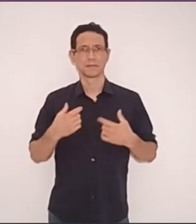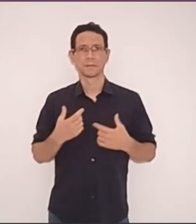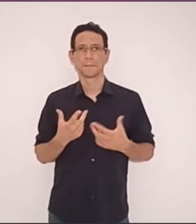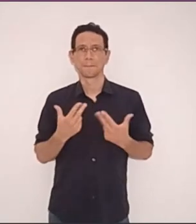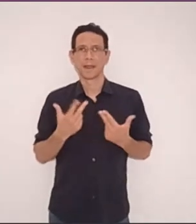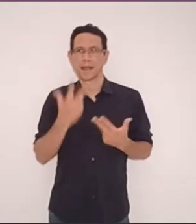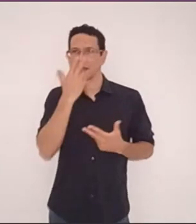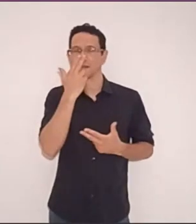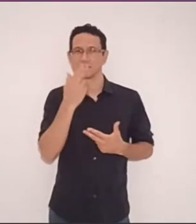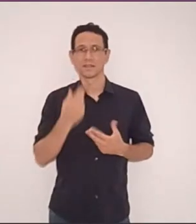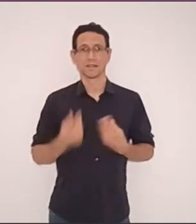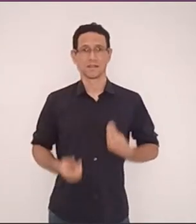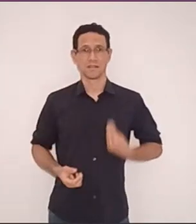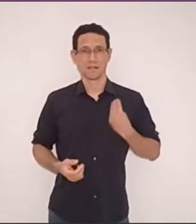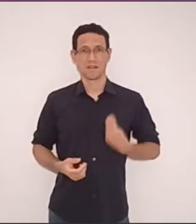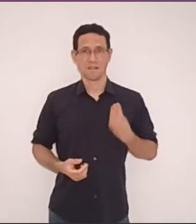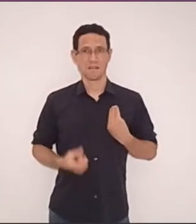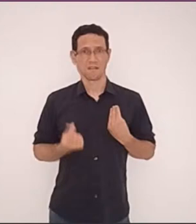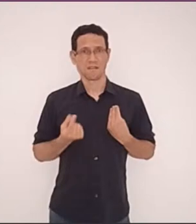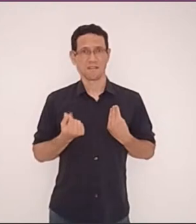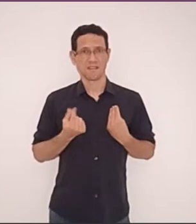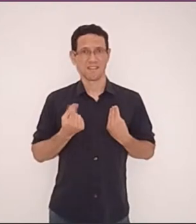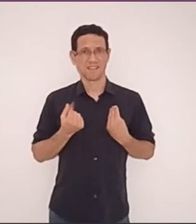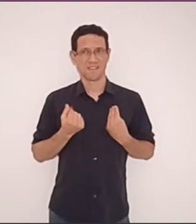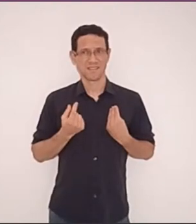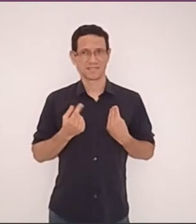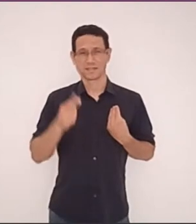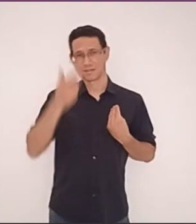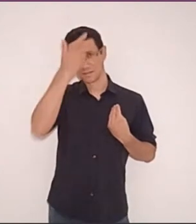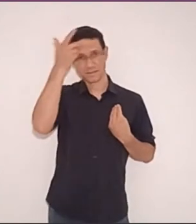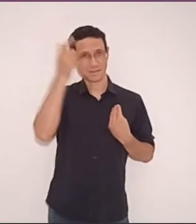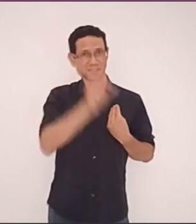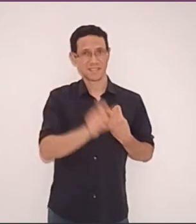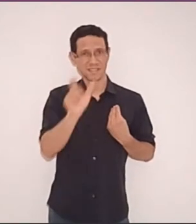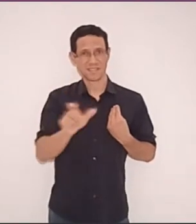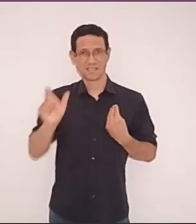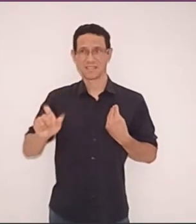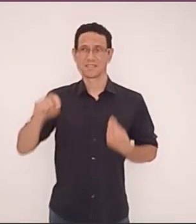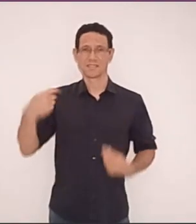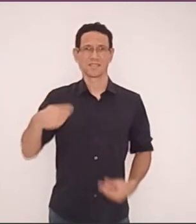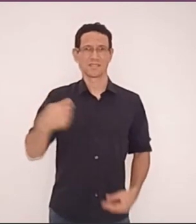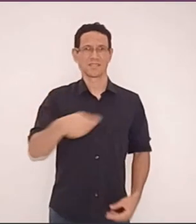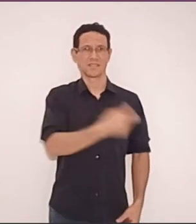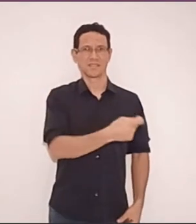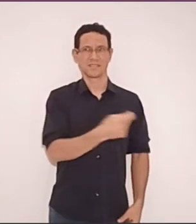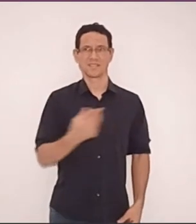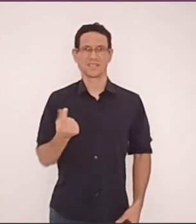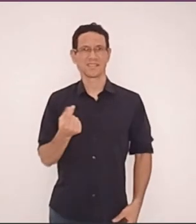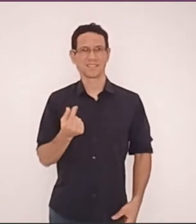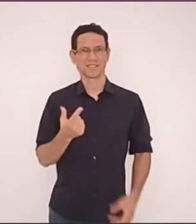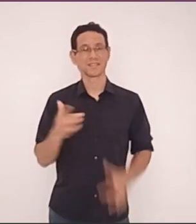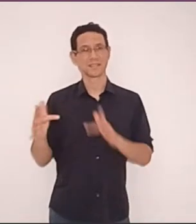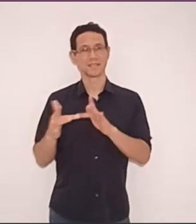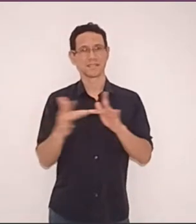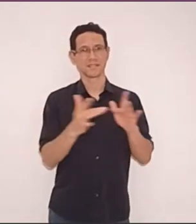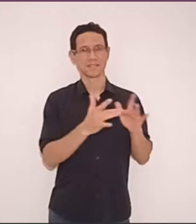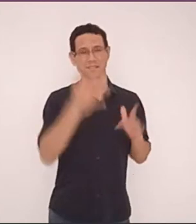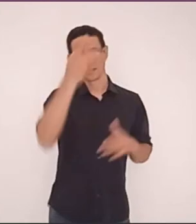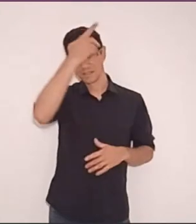precificação da vida é transformar as pessoas em mercadoria as relações além do caráter mercadológico